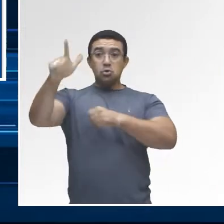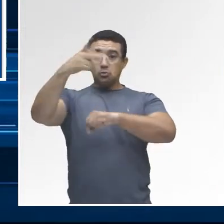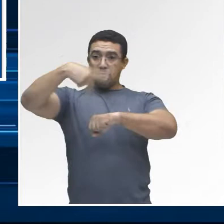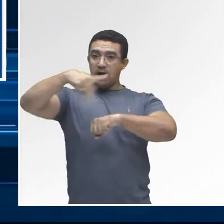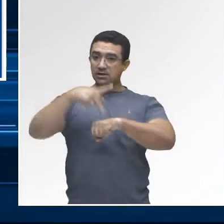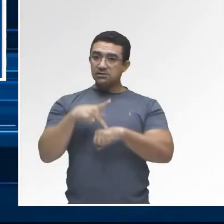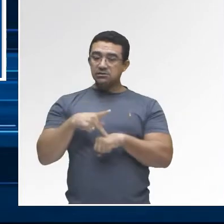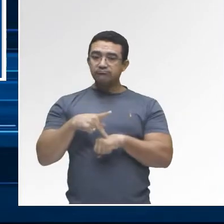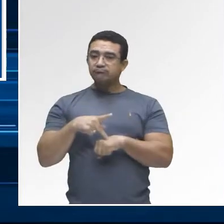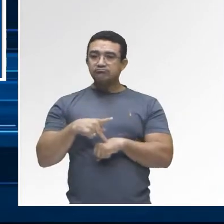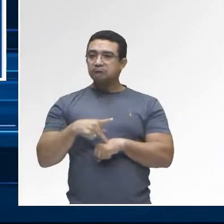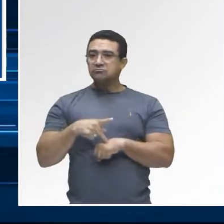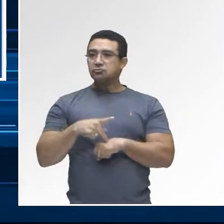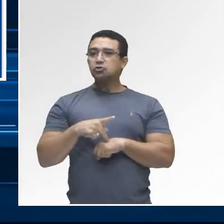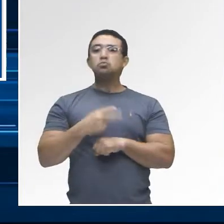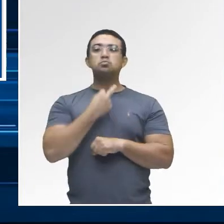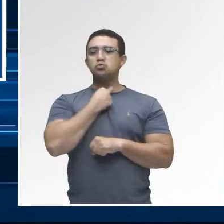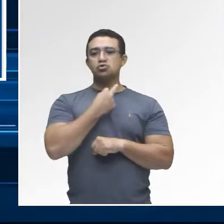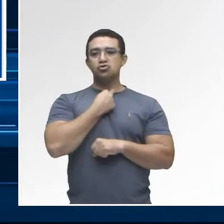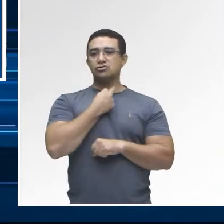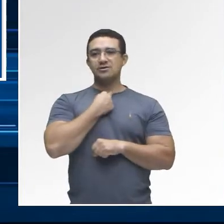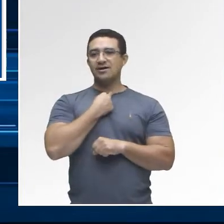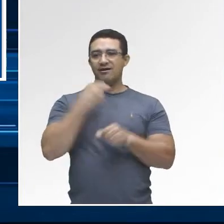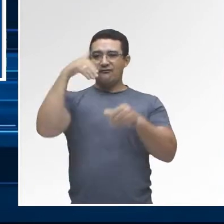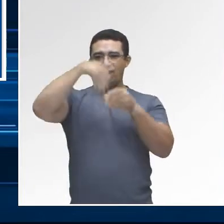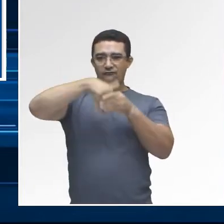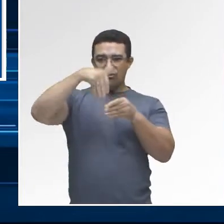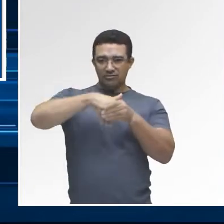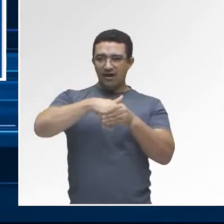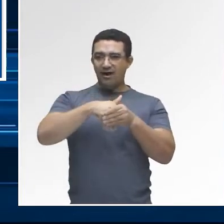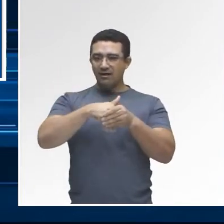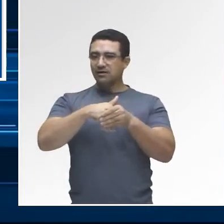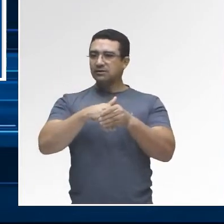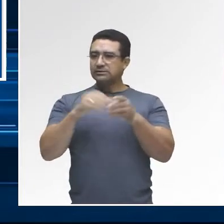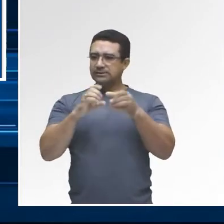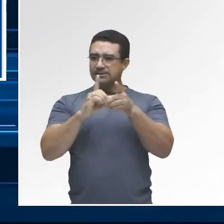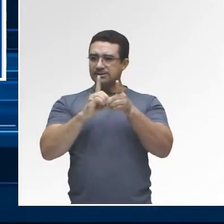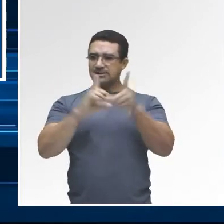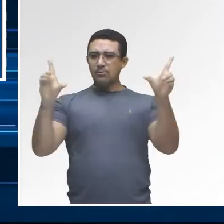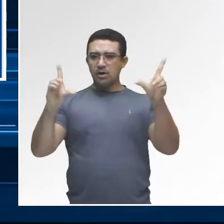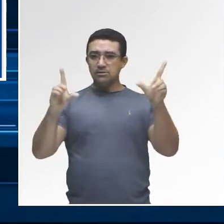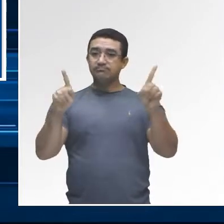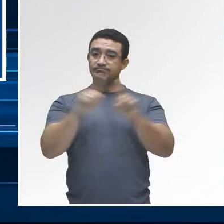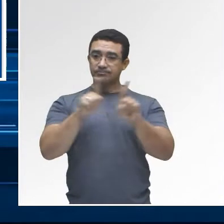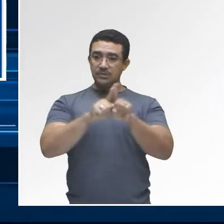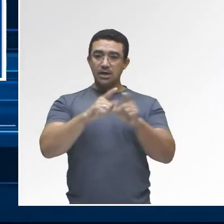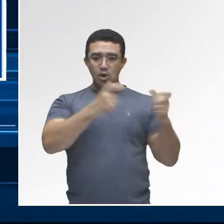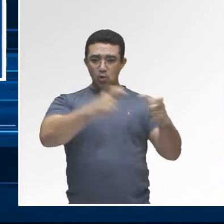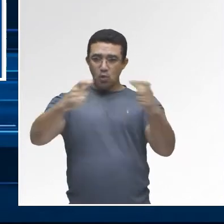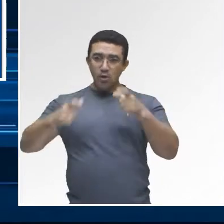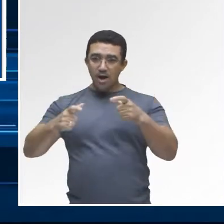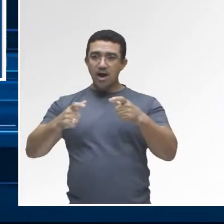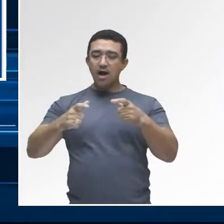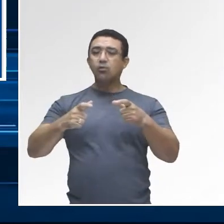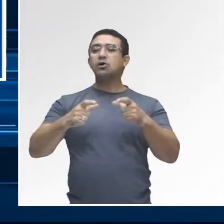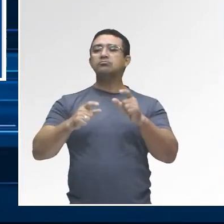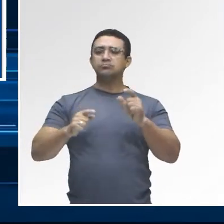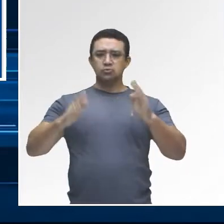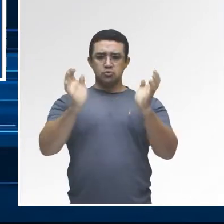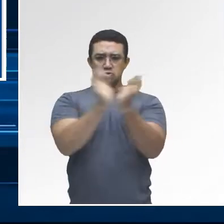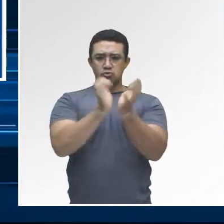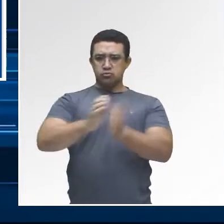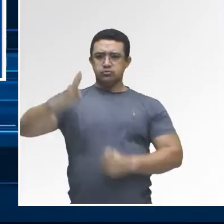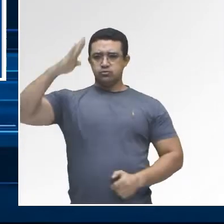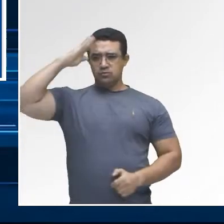ateniense não participava dessa democracia. Também vimos Esparta, uma cidade militarizada, uma